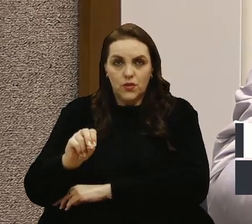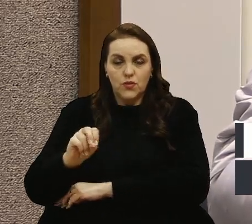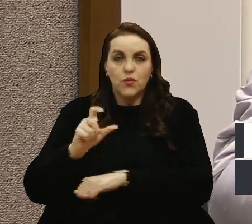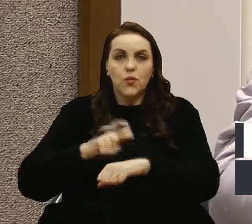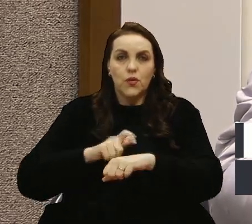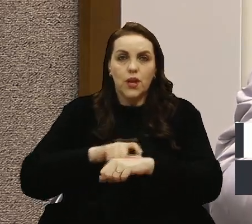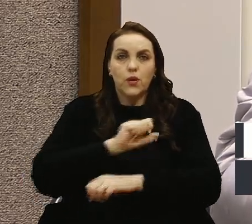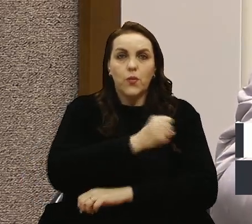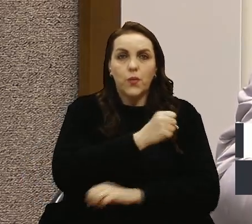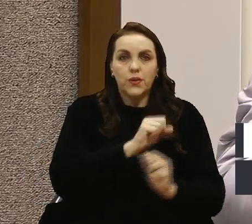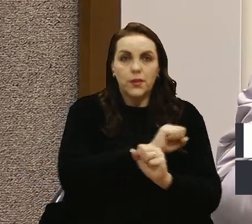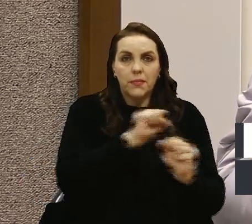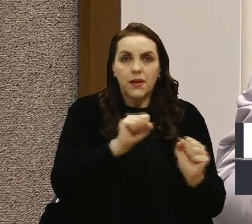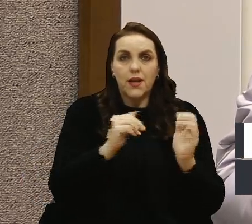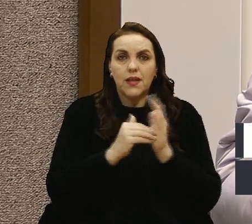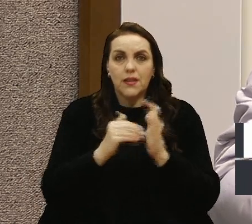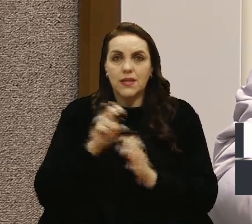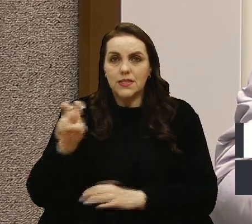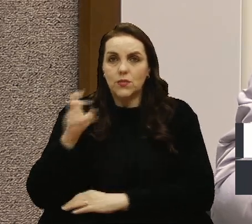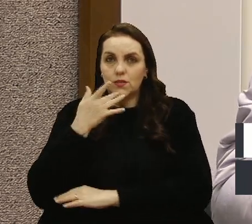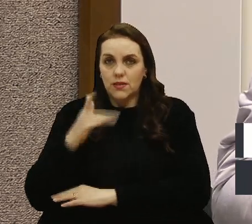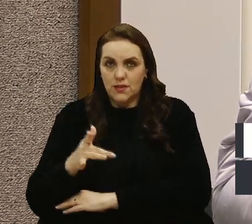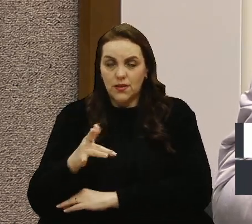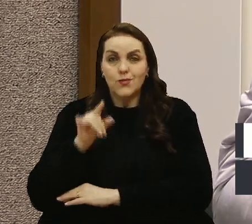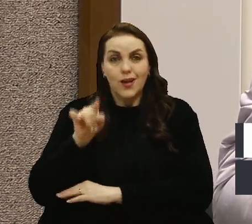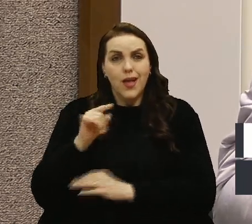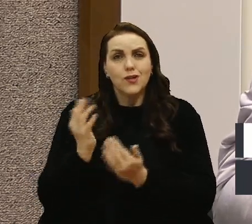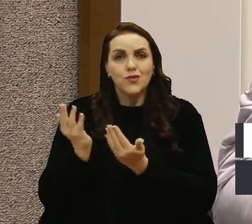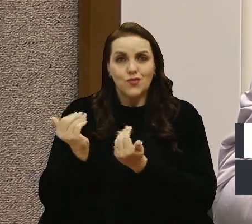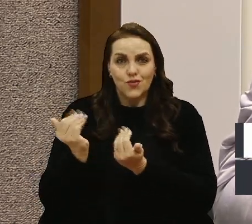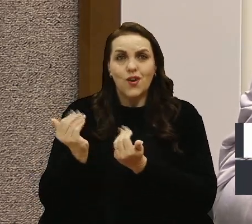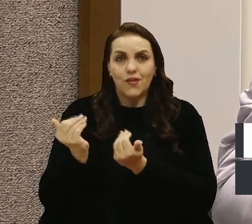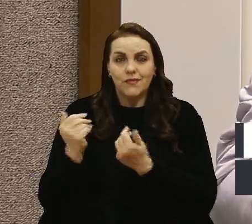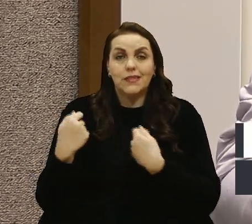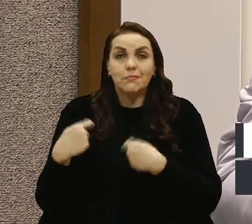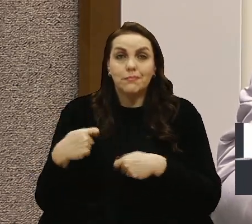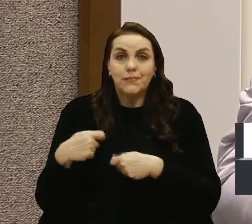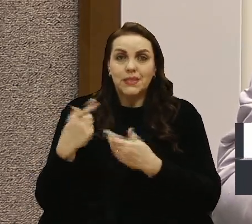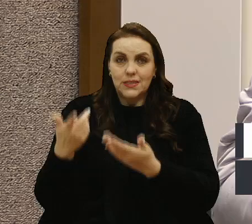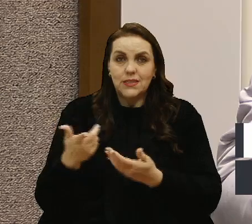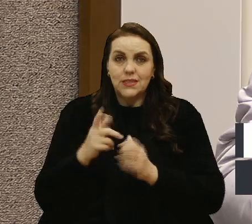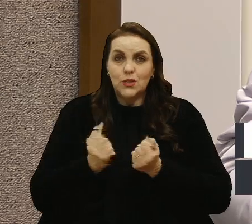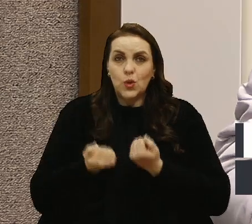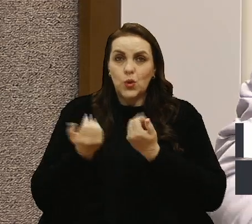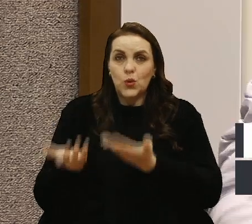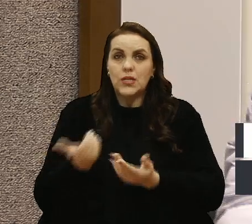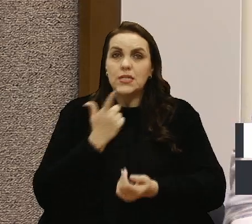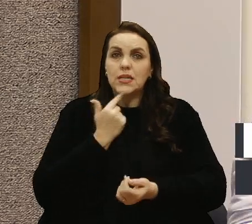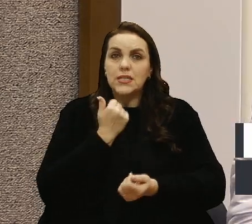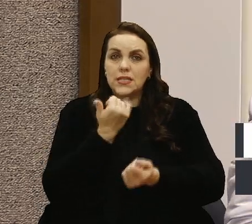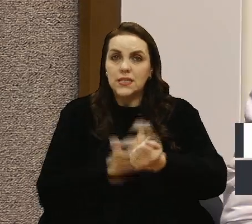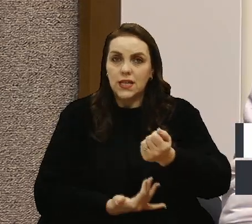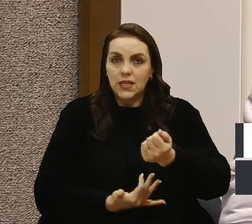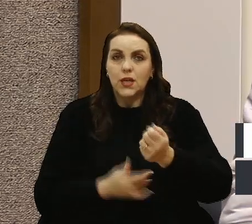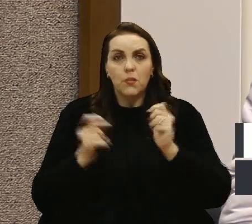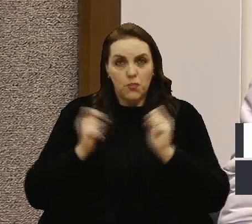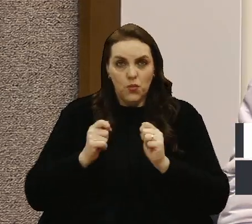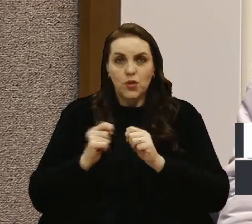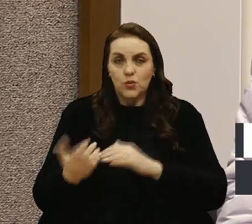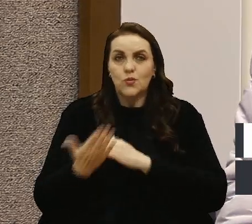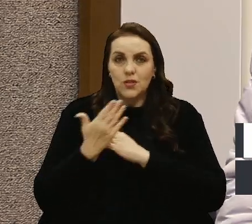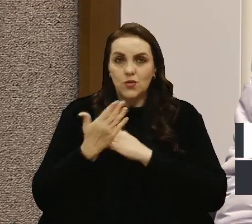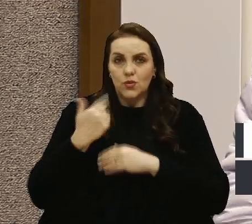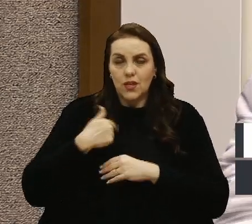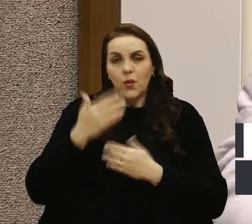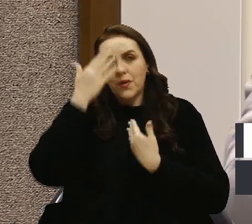das 8 da manhã às 17 horas. Ela que é muito jovem e precisa da doação de sangue, então quem puder nos auxiliar, eu